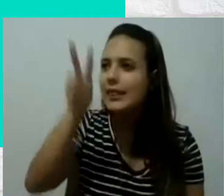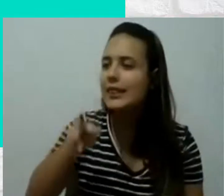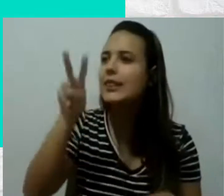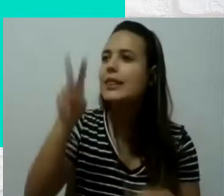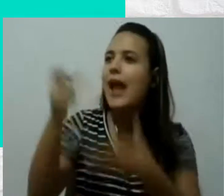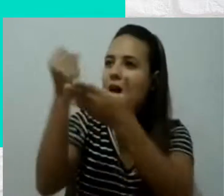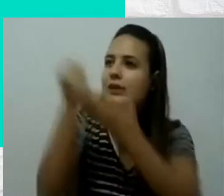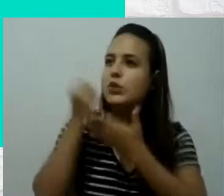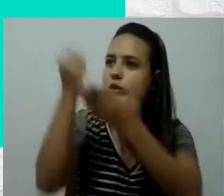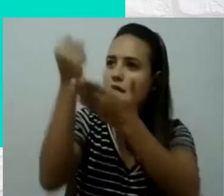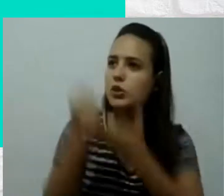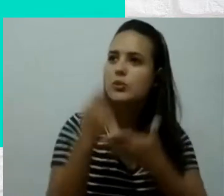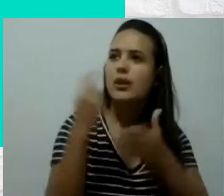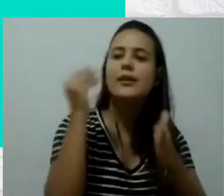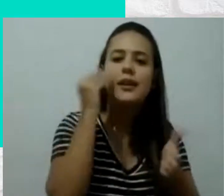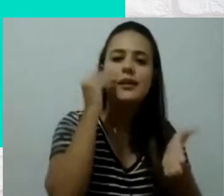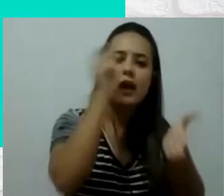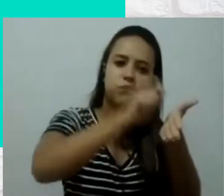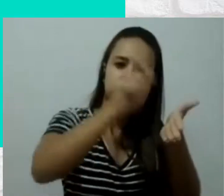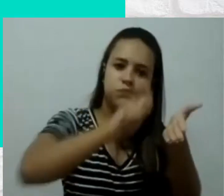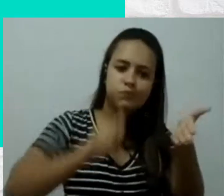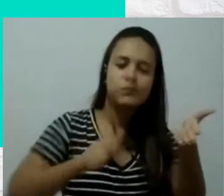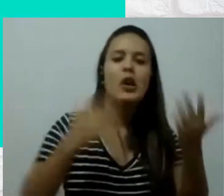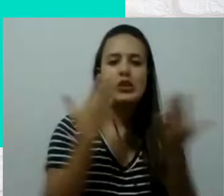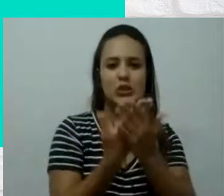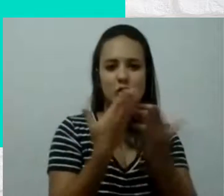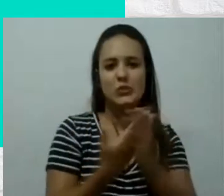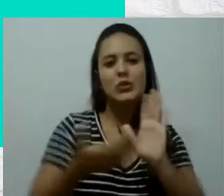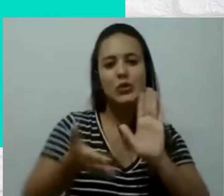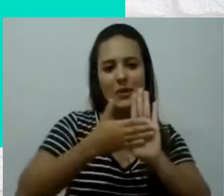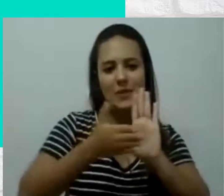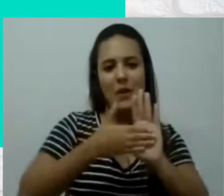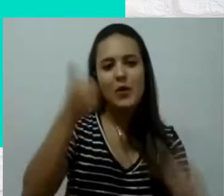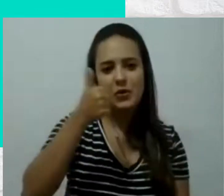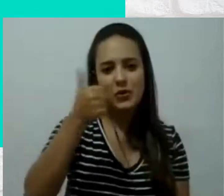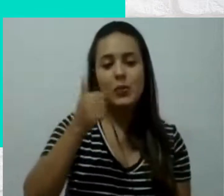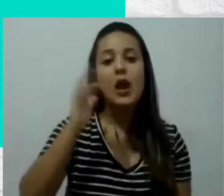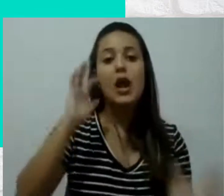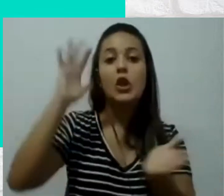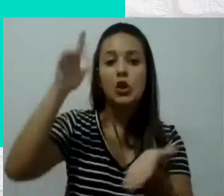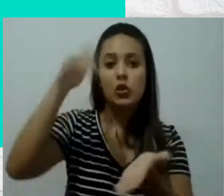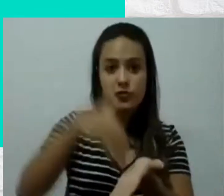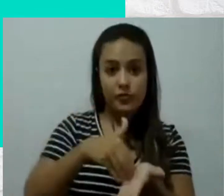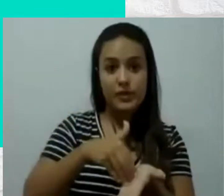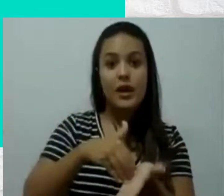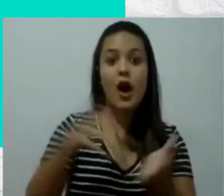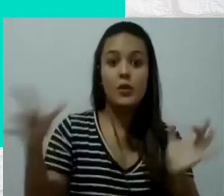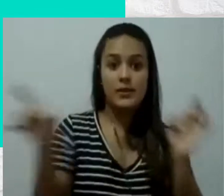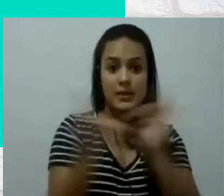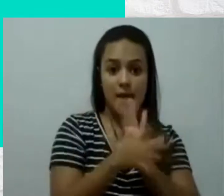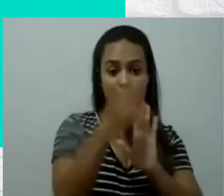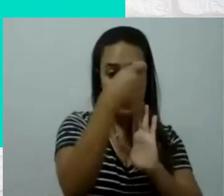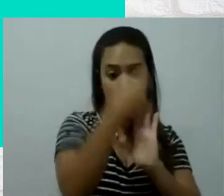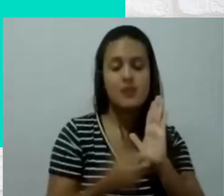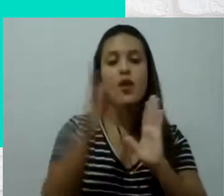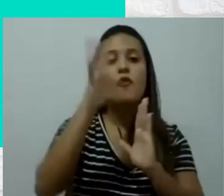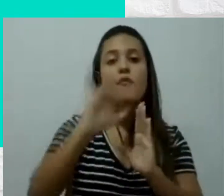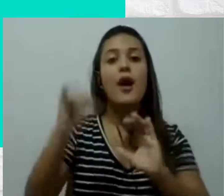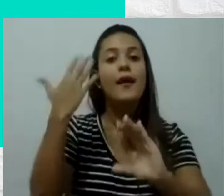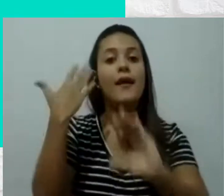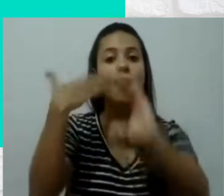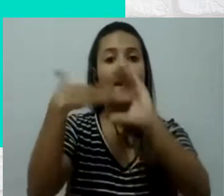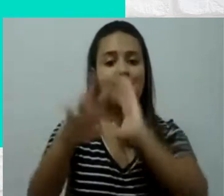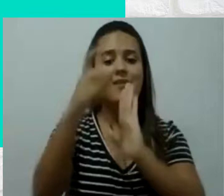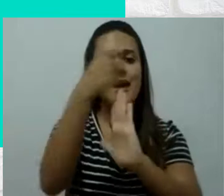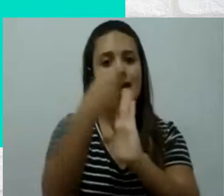poder desenvolver com base no que a gente estudou nessa primeira proposta. E ao final, vocês vão enviar essa